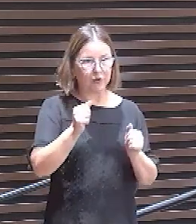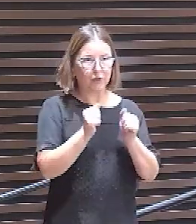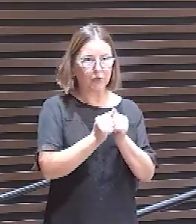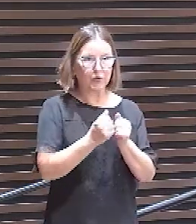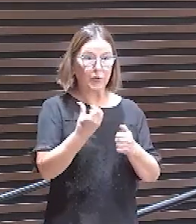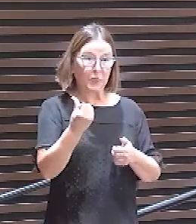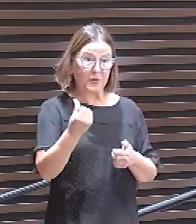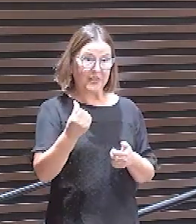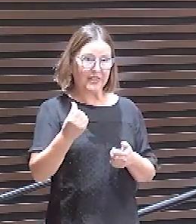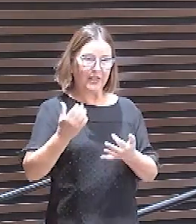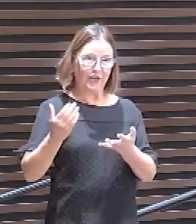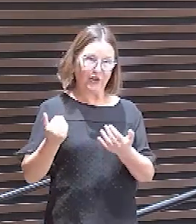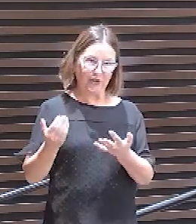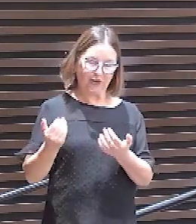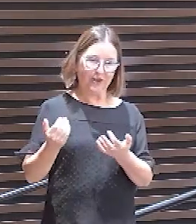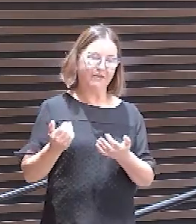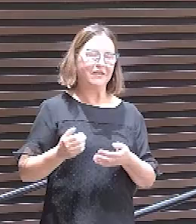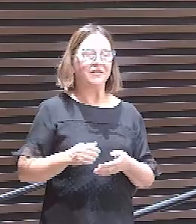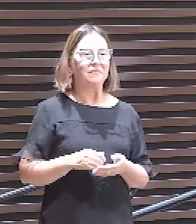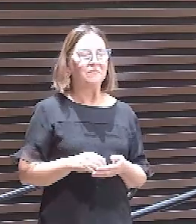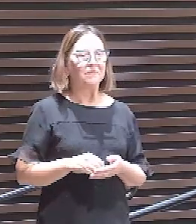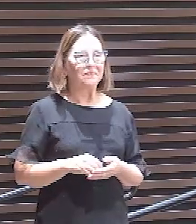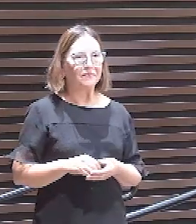os Cambridge 7,